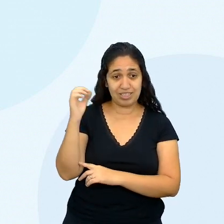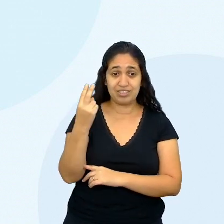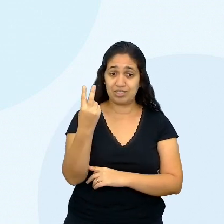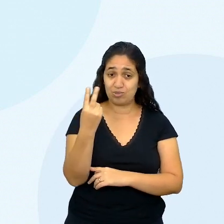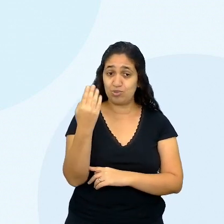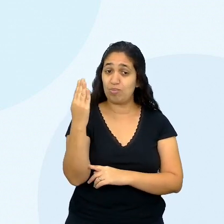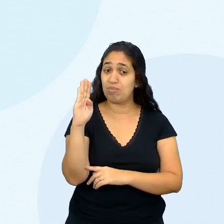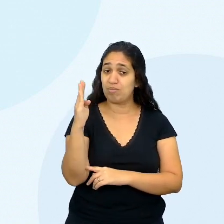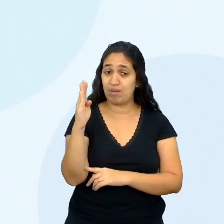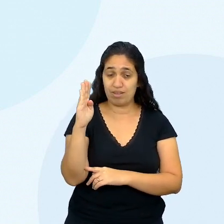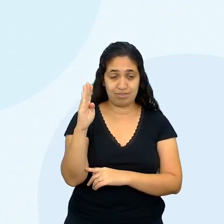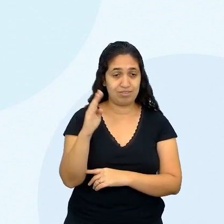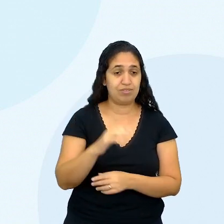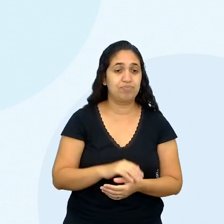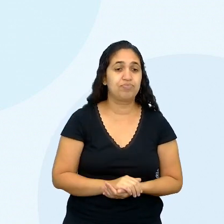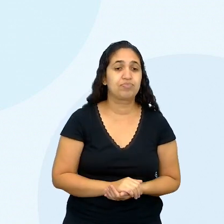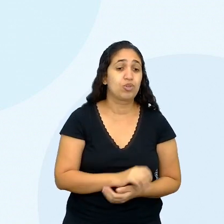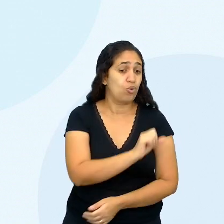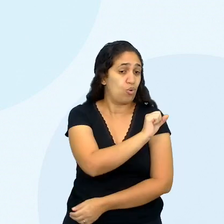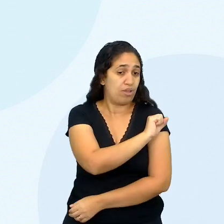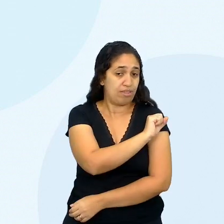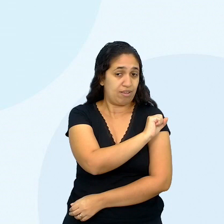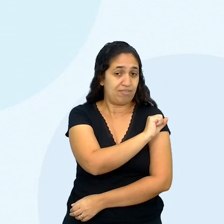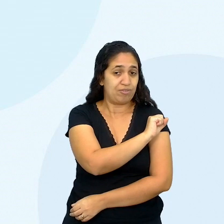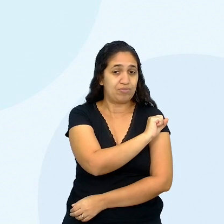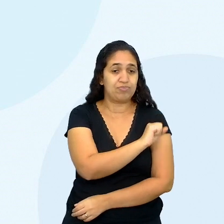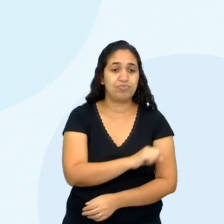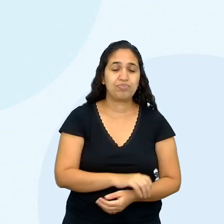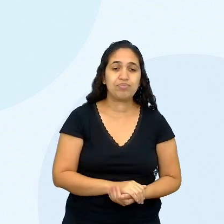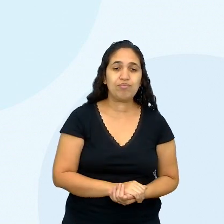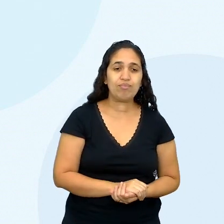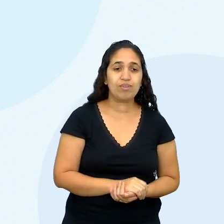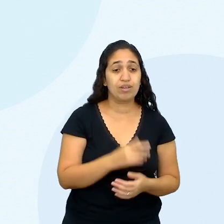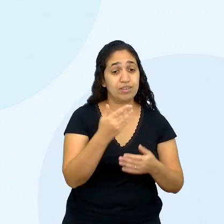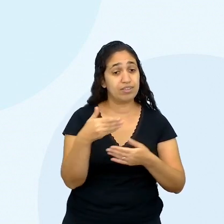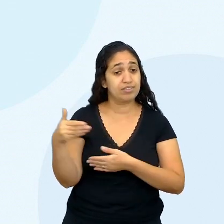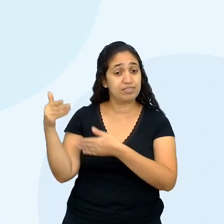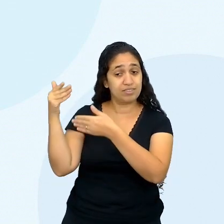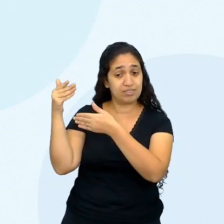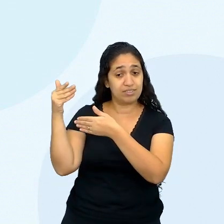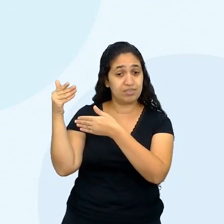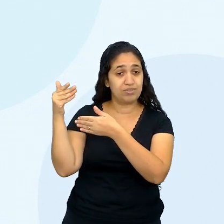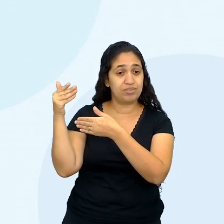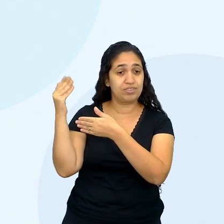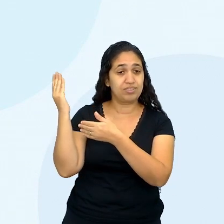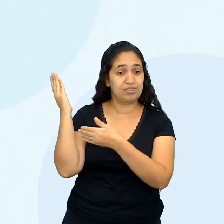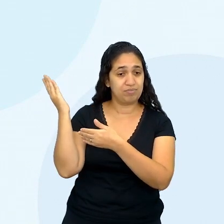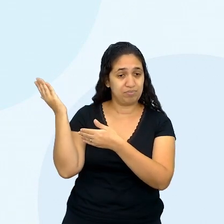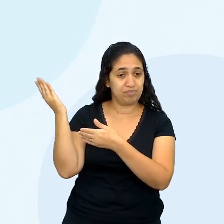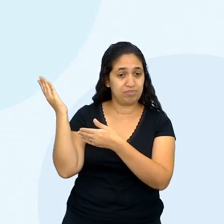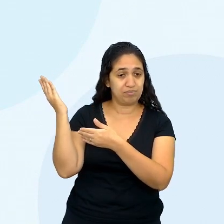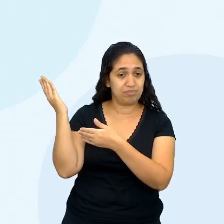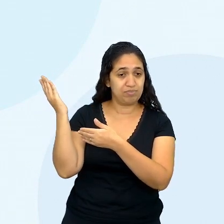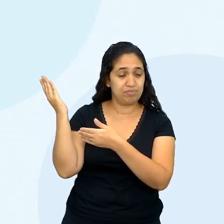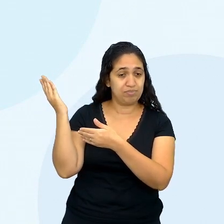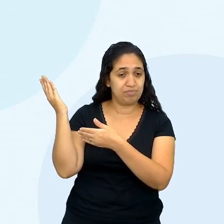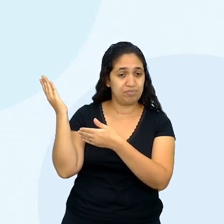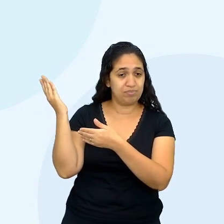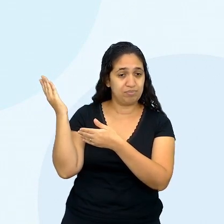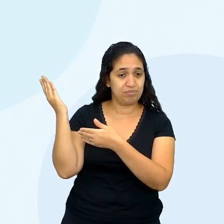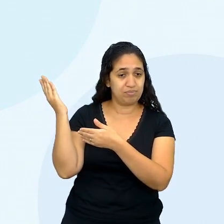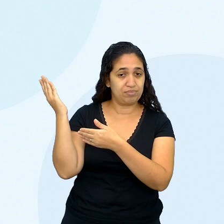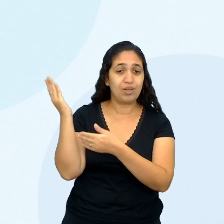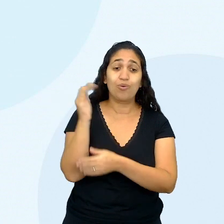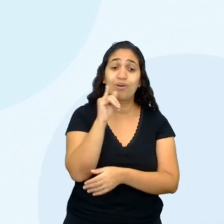bimestre, né, aí oitavo ano. E na sequência, eu vou trazer aqui para vocês